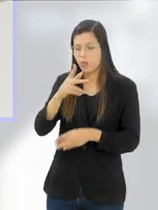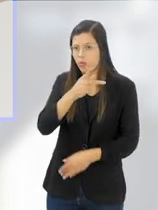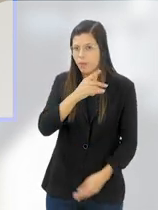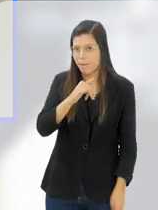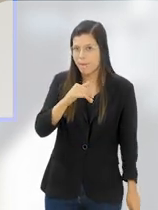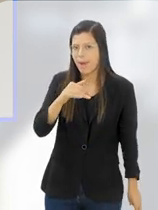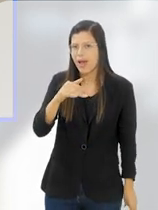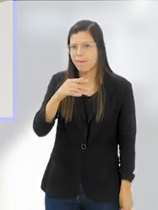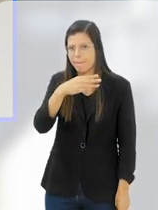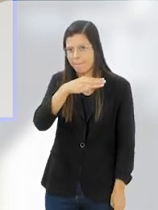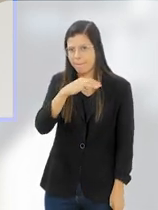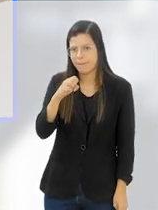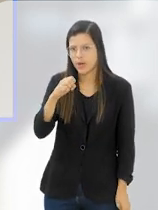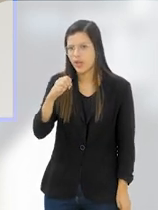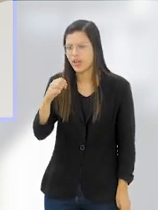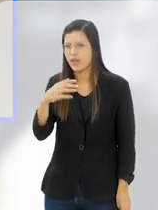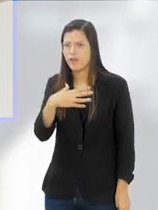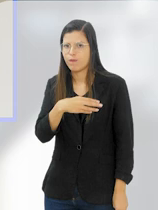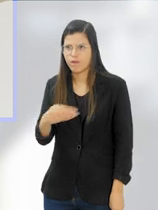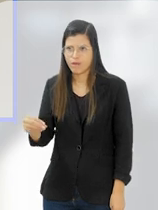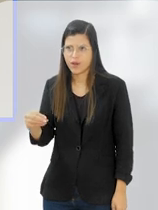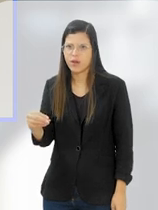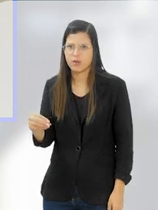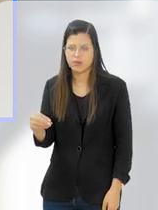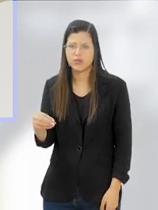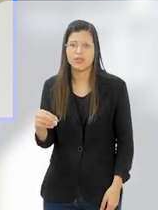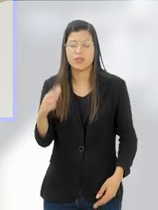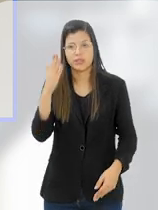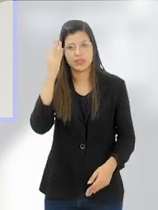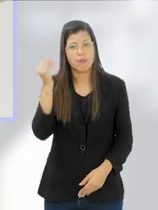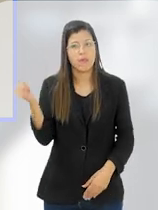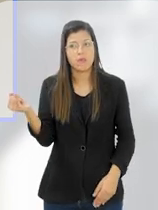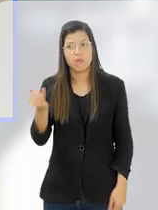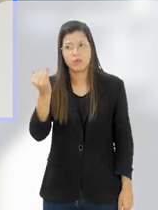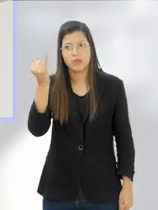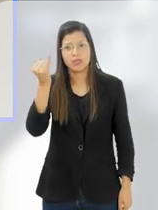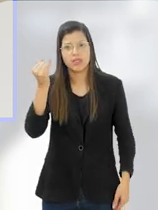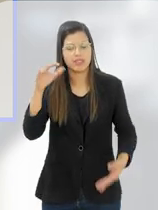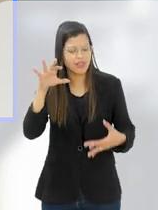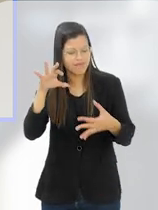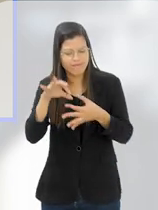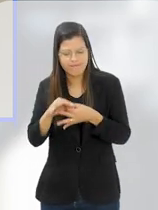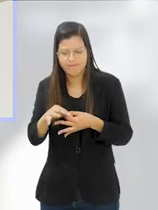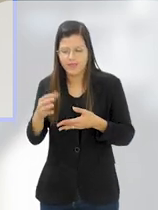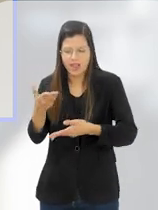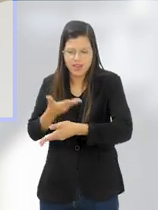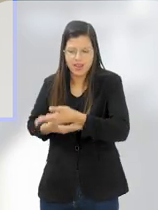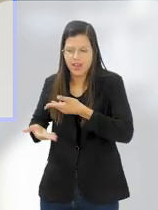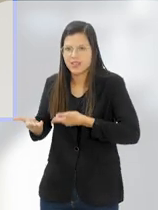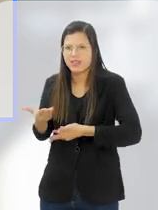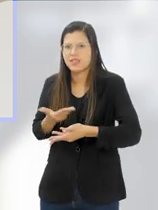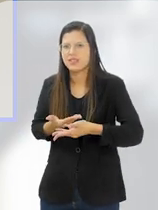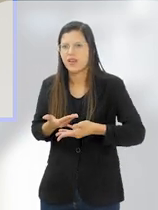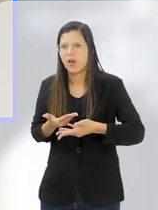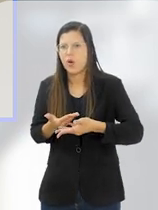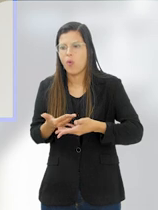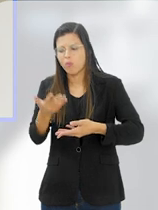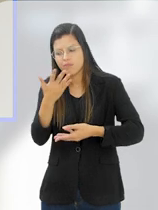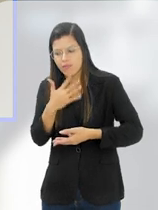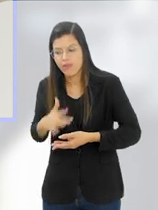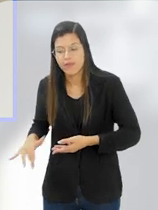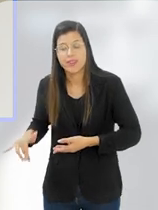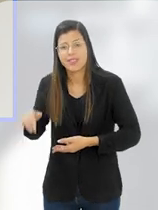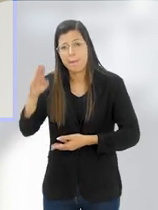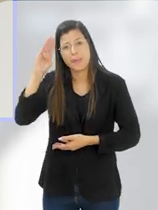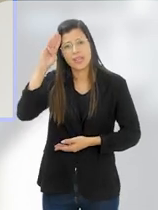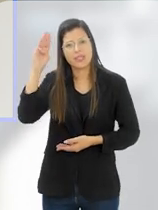cuidadores primários de suas crianças. Quer dizer, a gente sabe da importância desse vínculo, né? A questão da primeira infância,